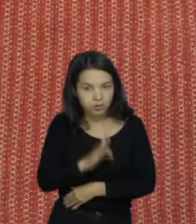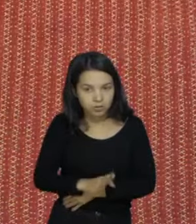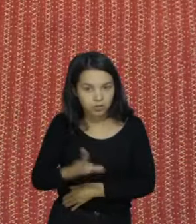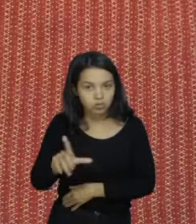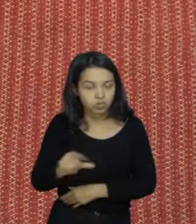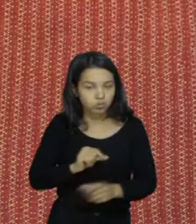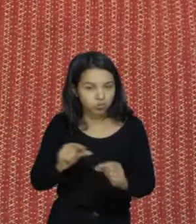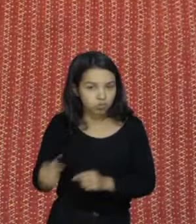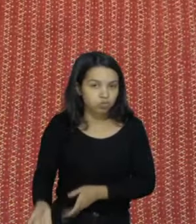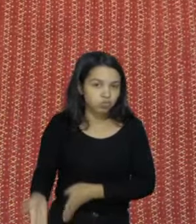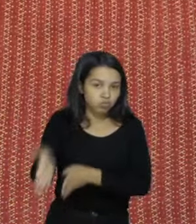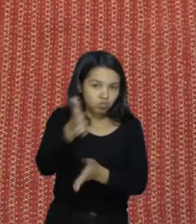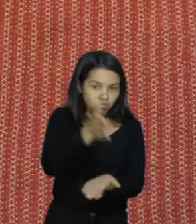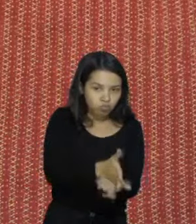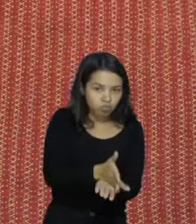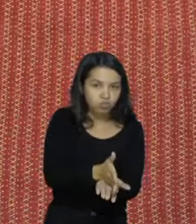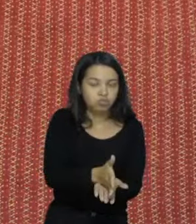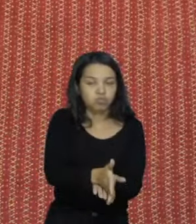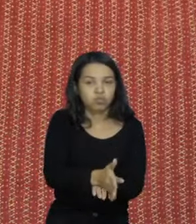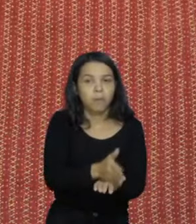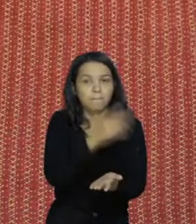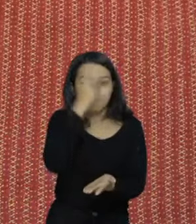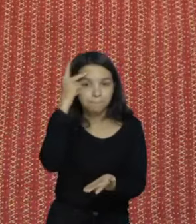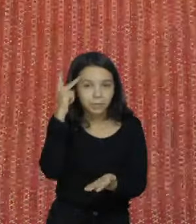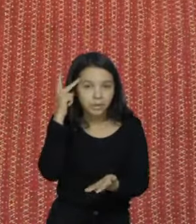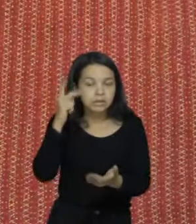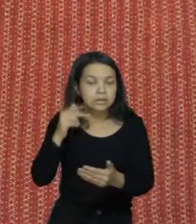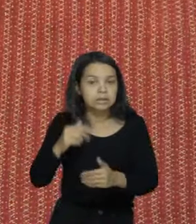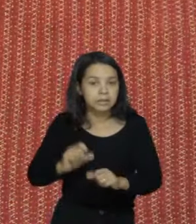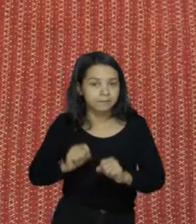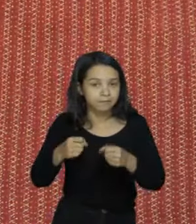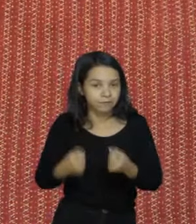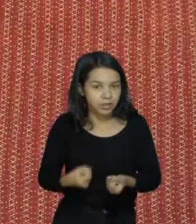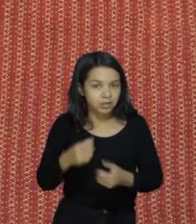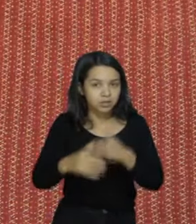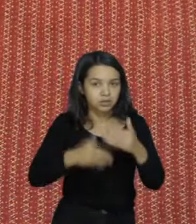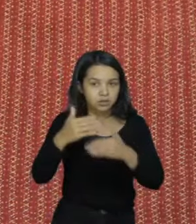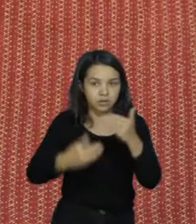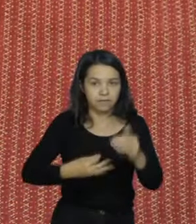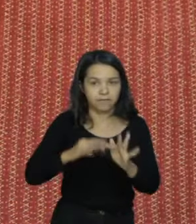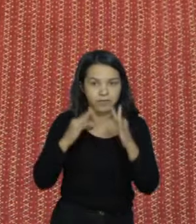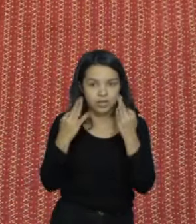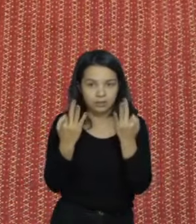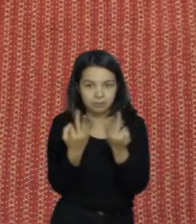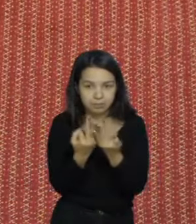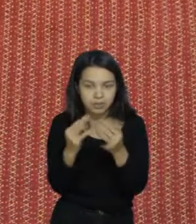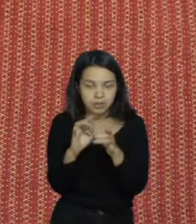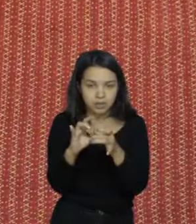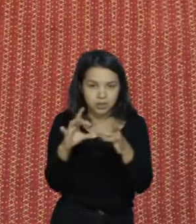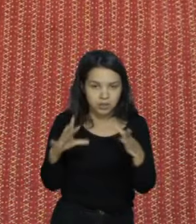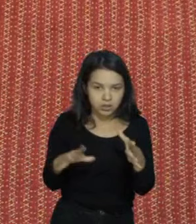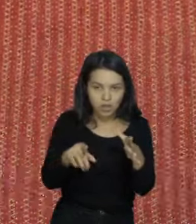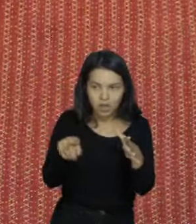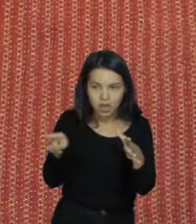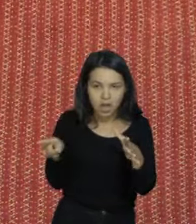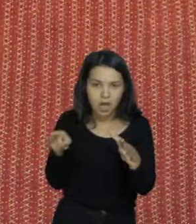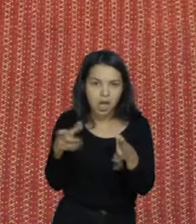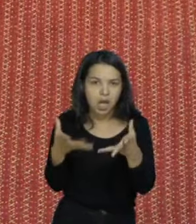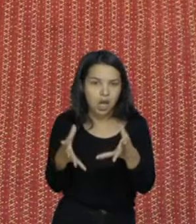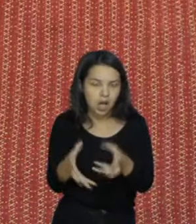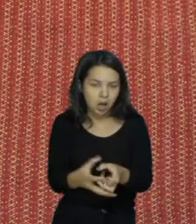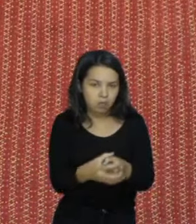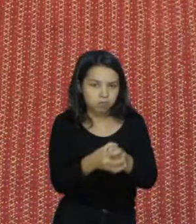o desenvolvimento a família e a liberdade e não por esses querem nos amor da Sara